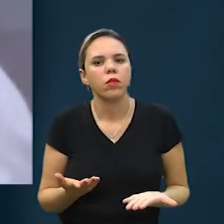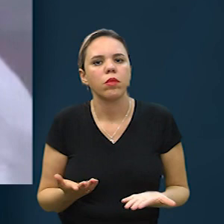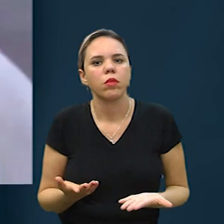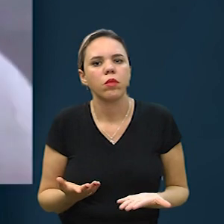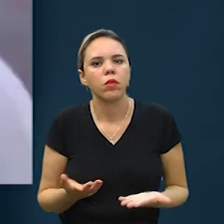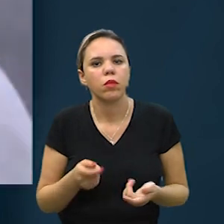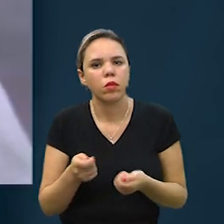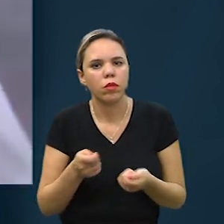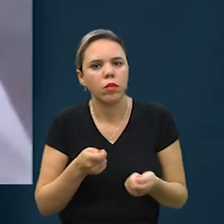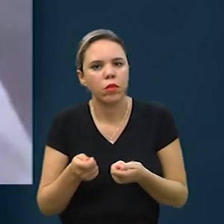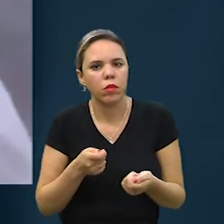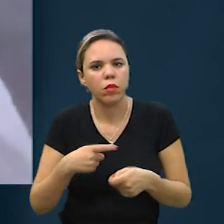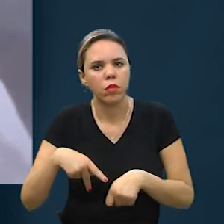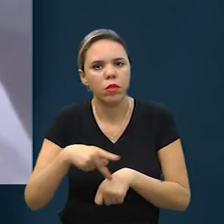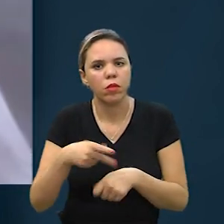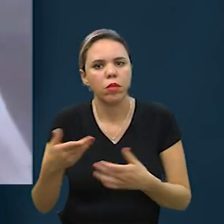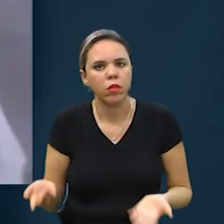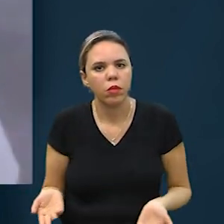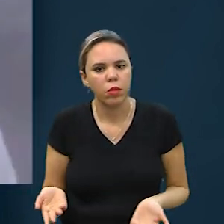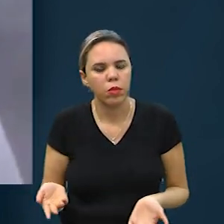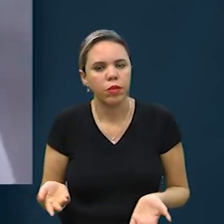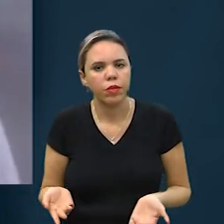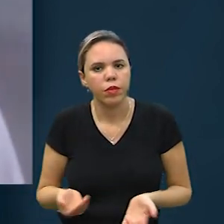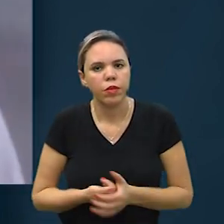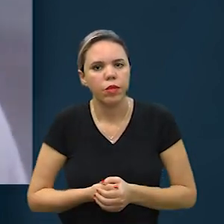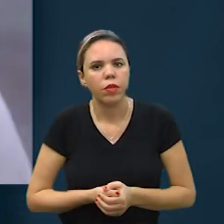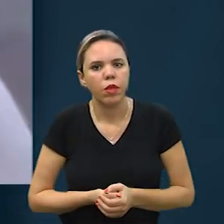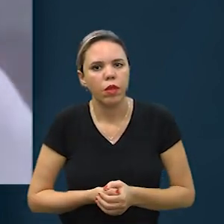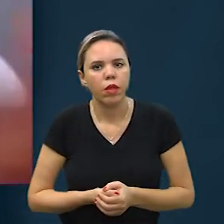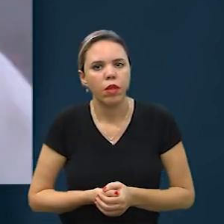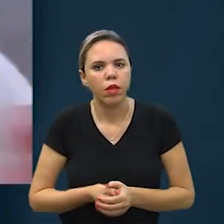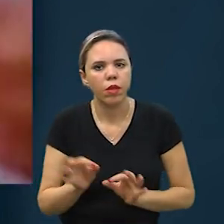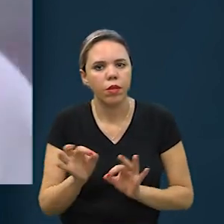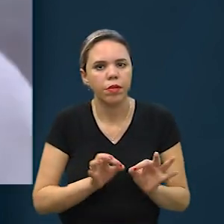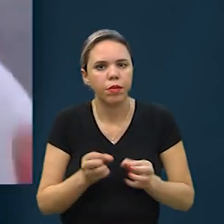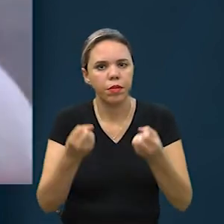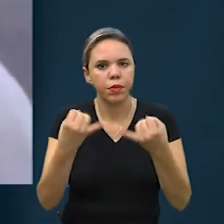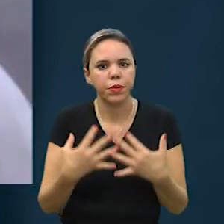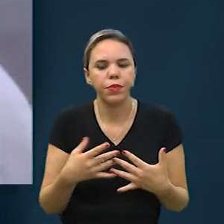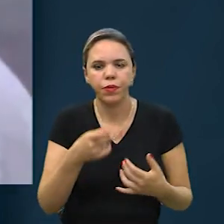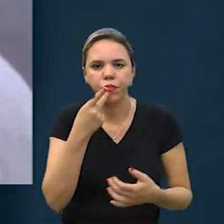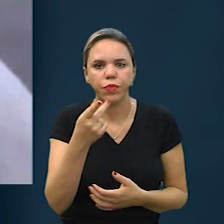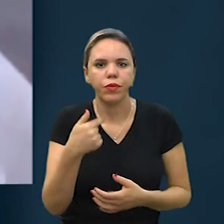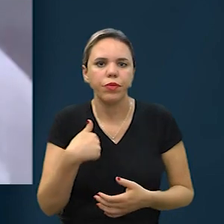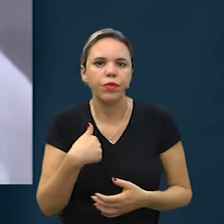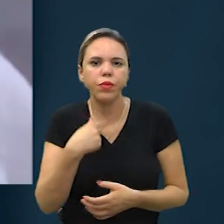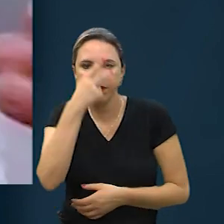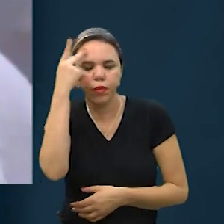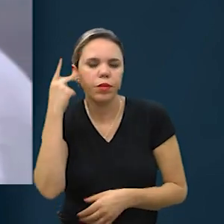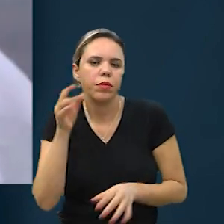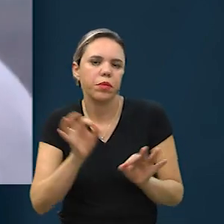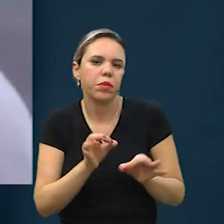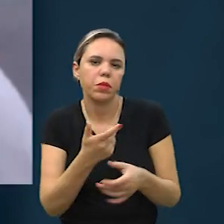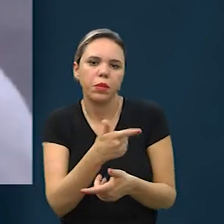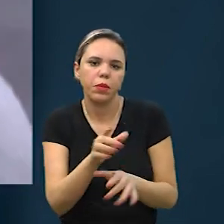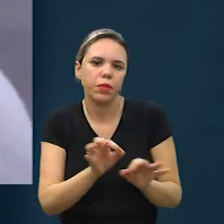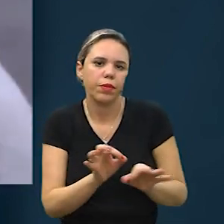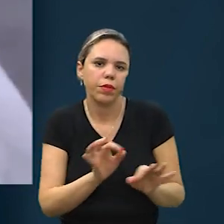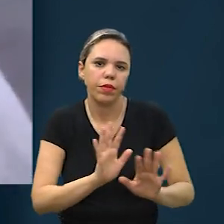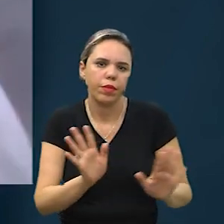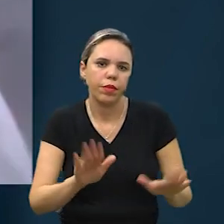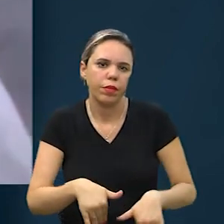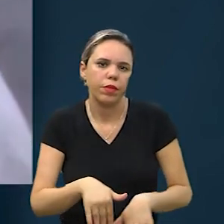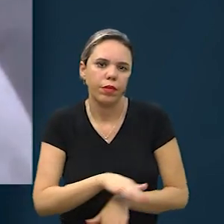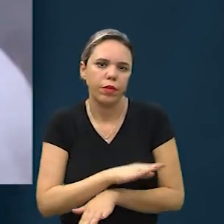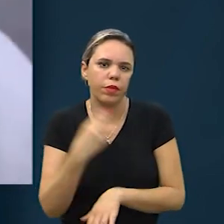devia ser um equilíbrio no nosso país. E aí, essa justificativa para falar, não, porque está mais preparado ou menos preparado,